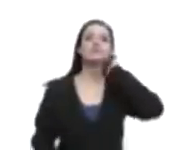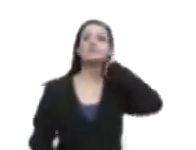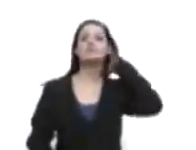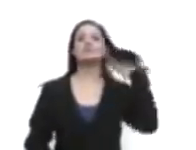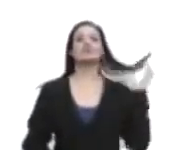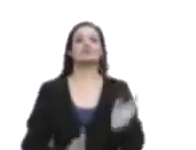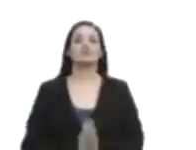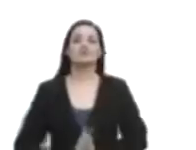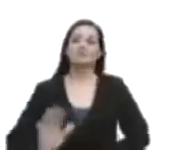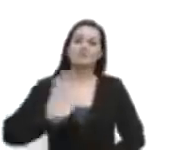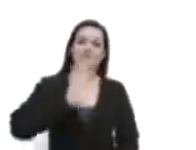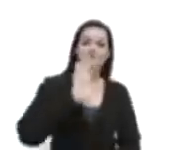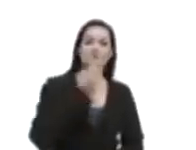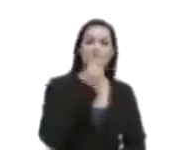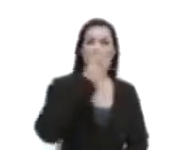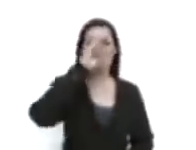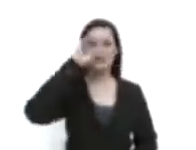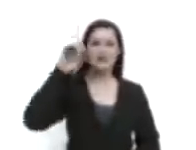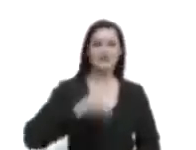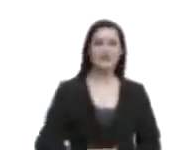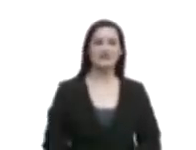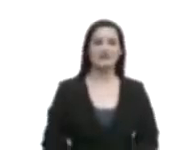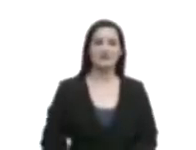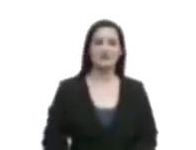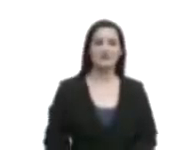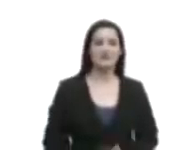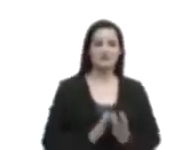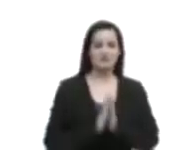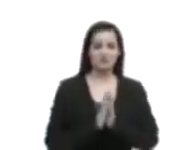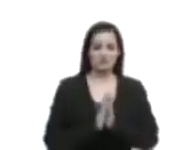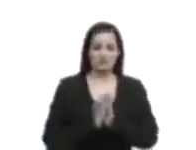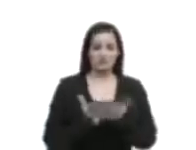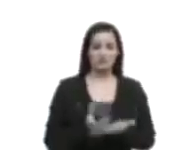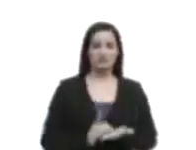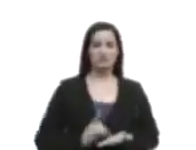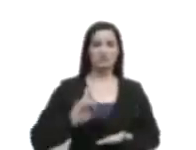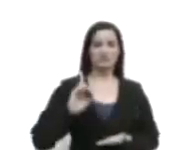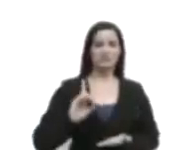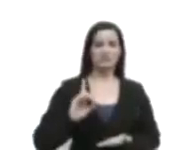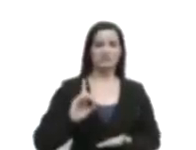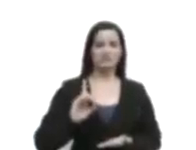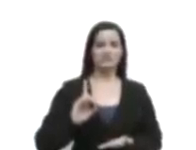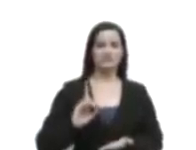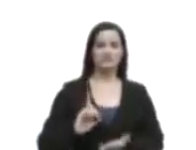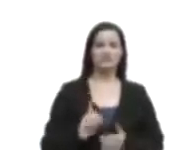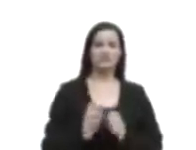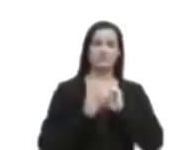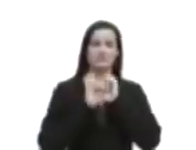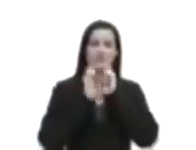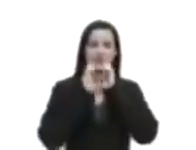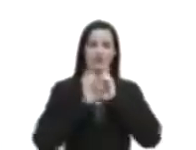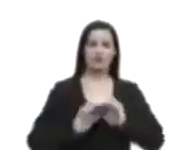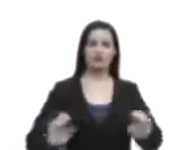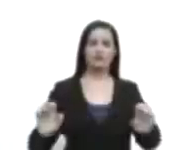Bom dia. Abra comigo o santo livro, no Evangelho de Mateus,